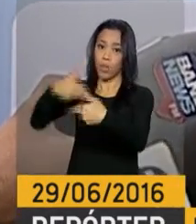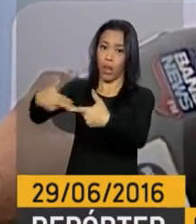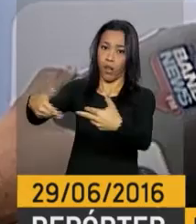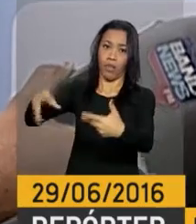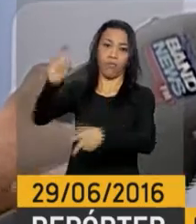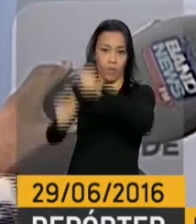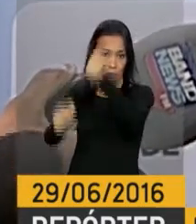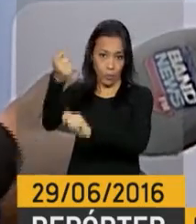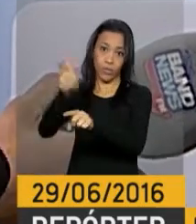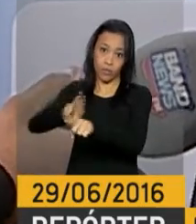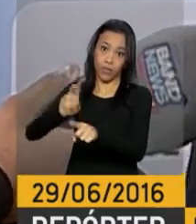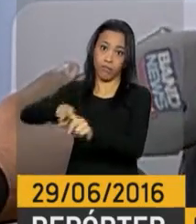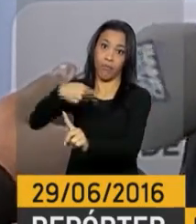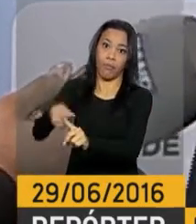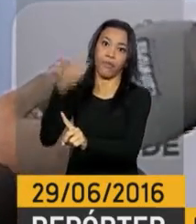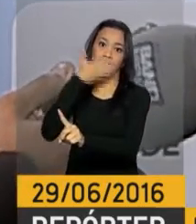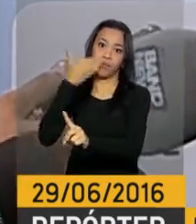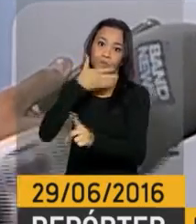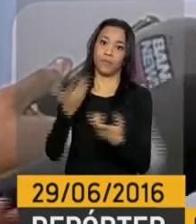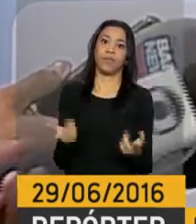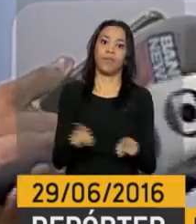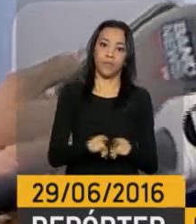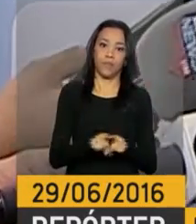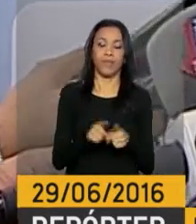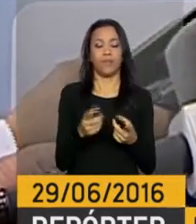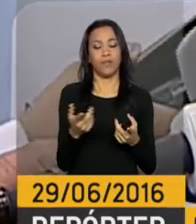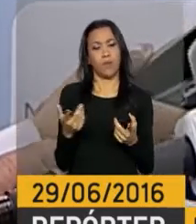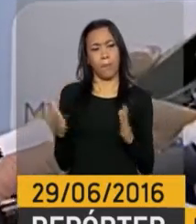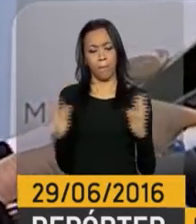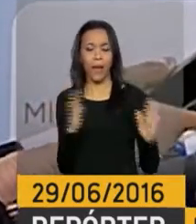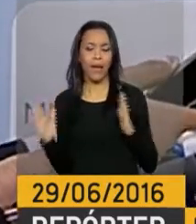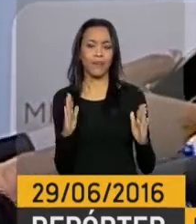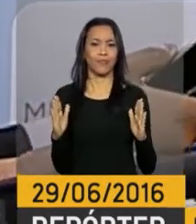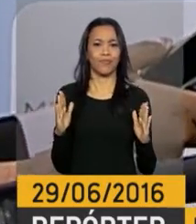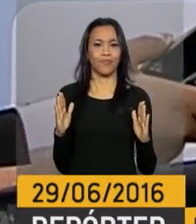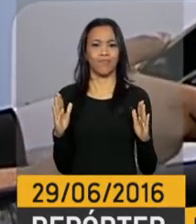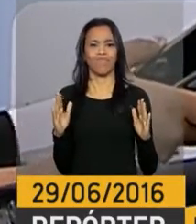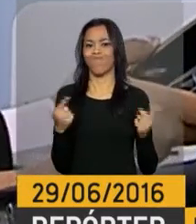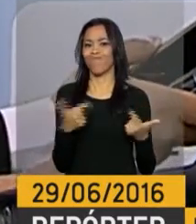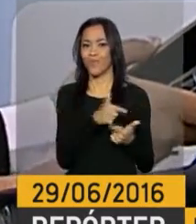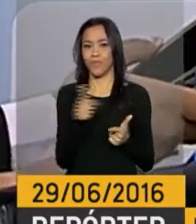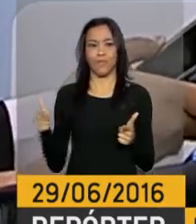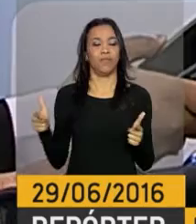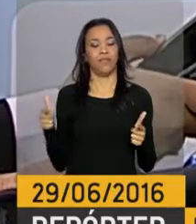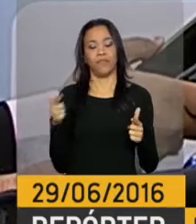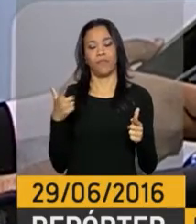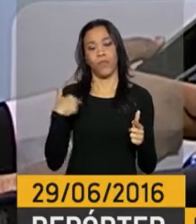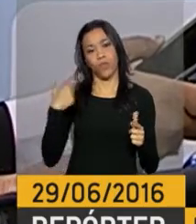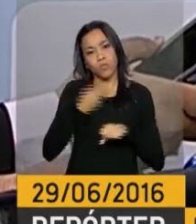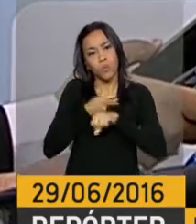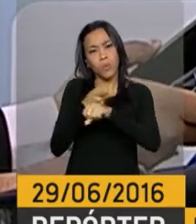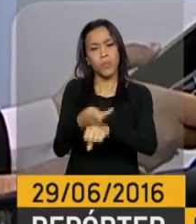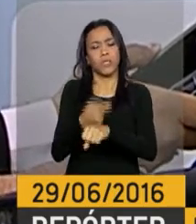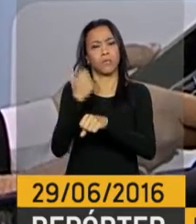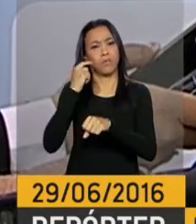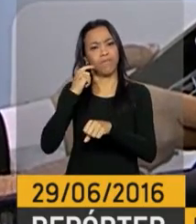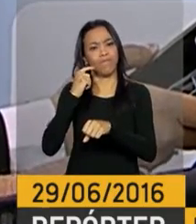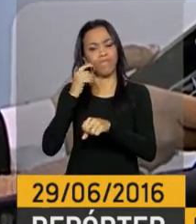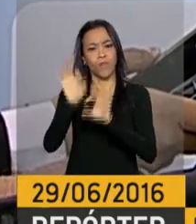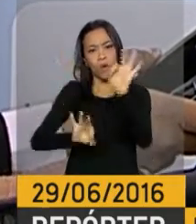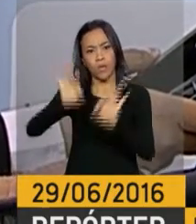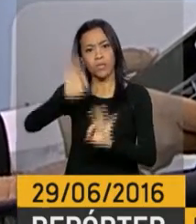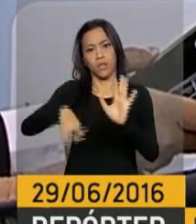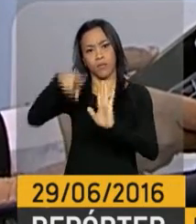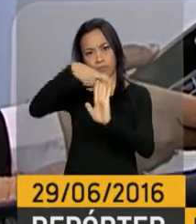Não tem um prazo, né, para isso? Não há um prazo para isso. Nós estamos procurando fazer um protocolo